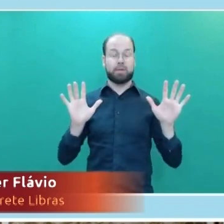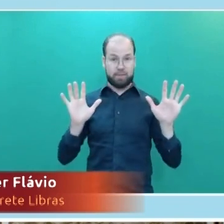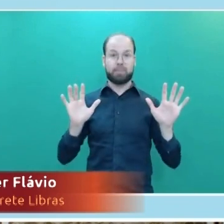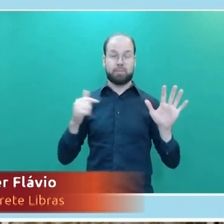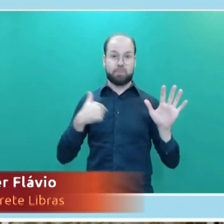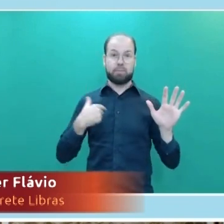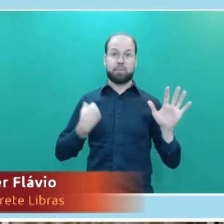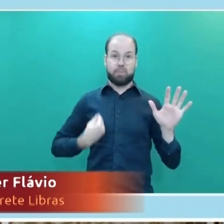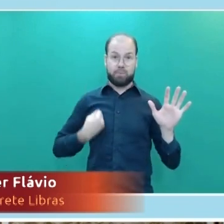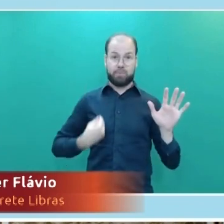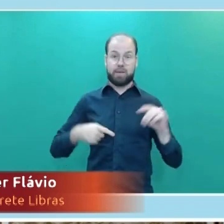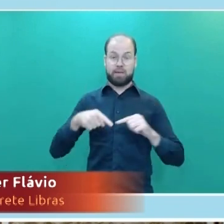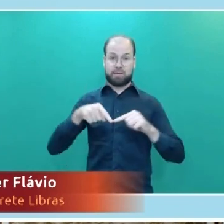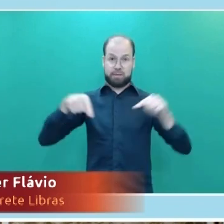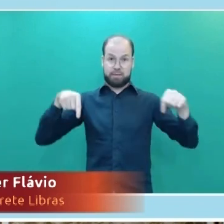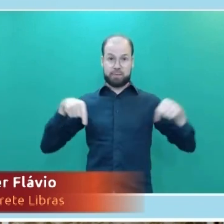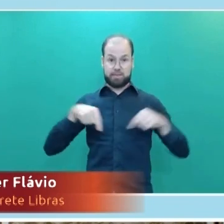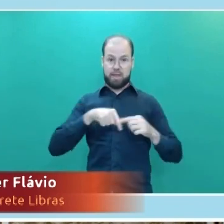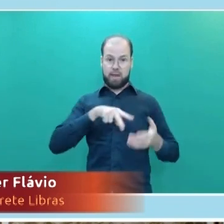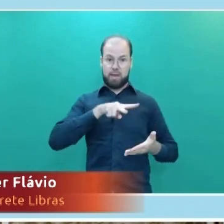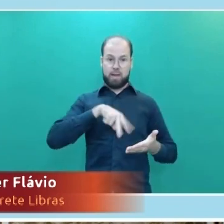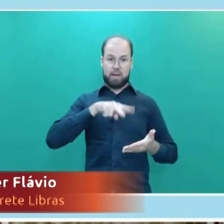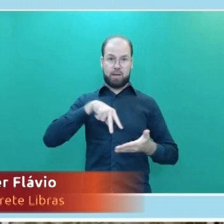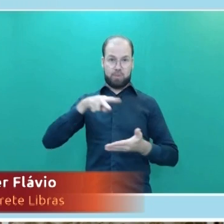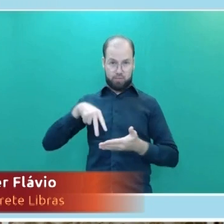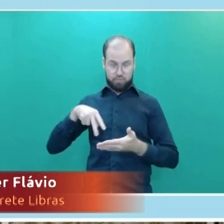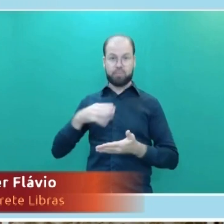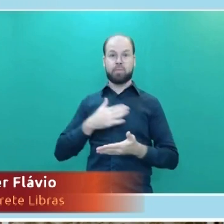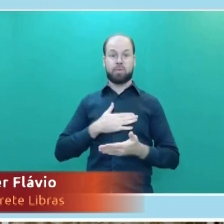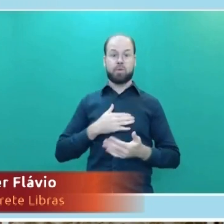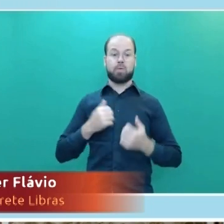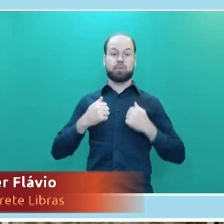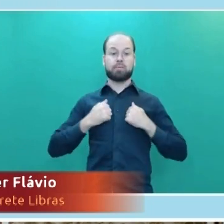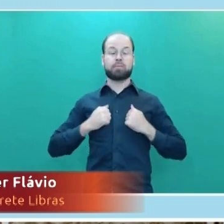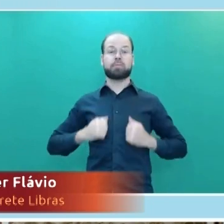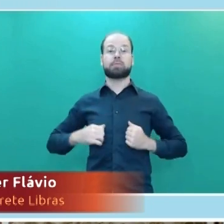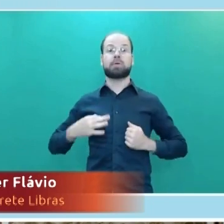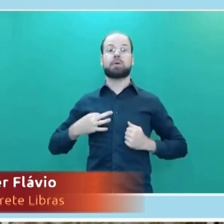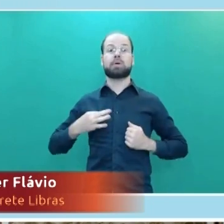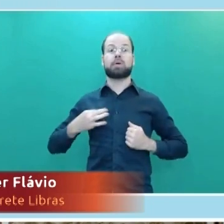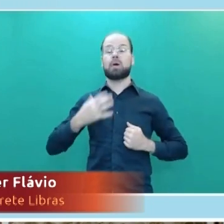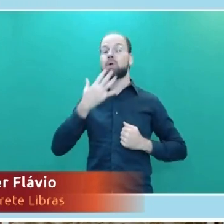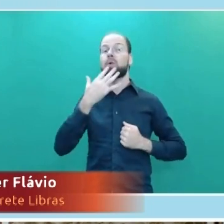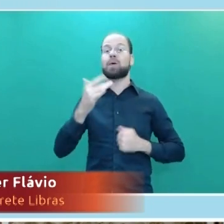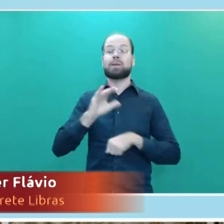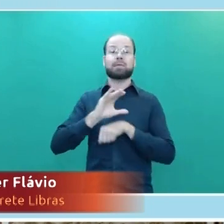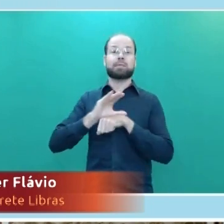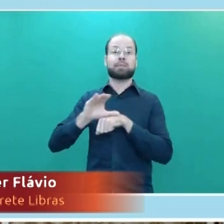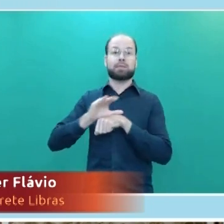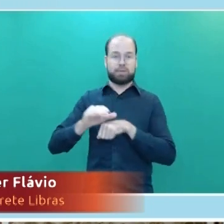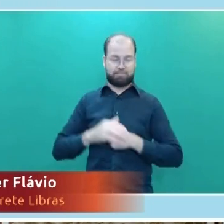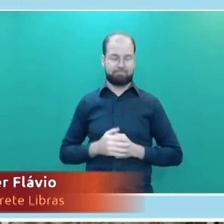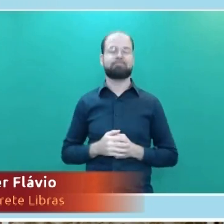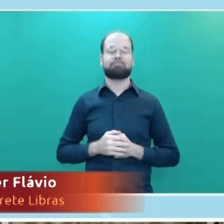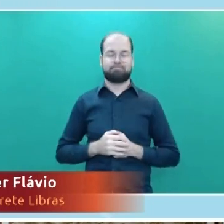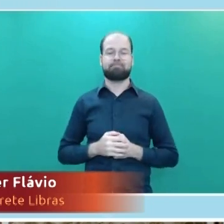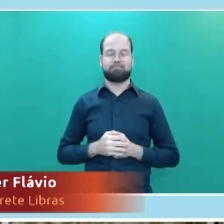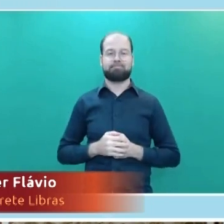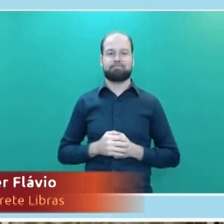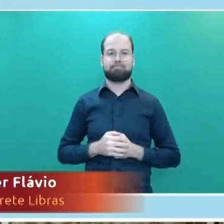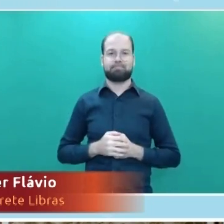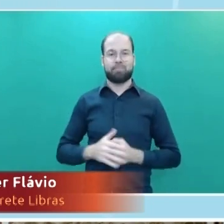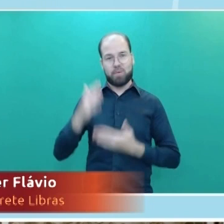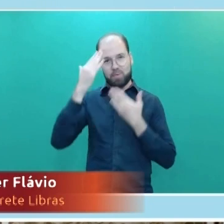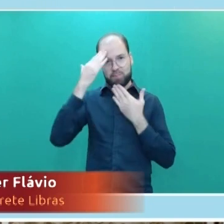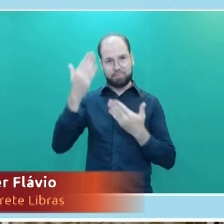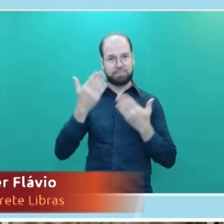Estou numa sala de leitura e visto uma camiseta cinza. Muito obrigada também, Fernando, pela sua